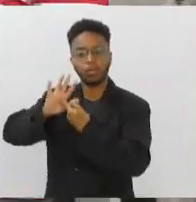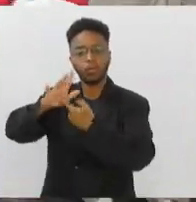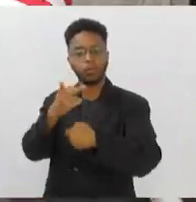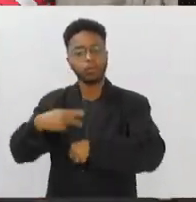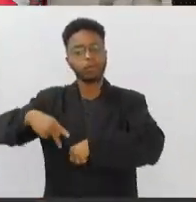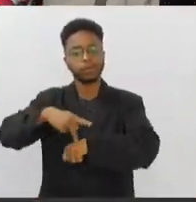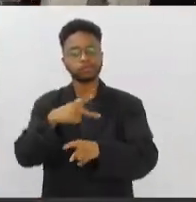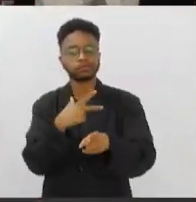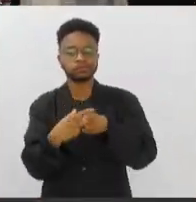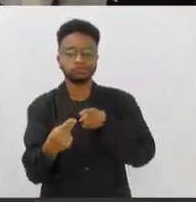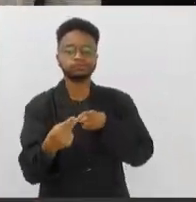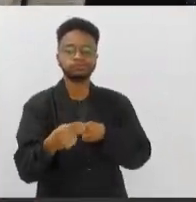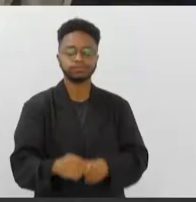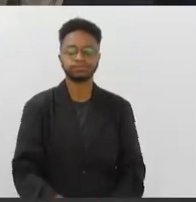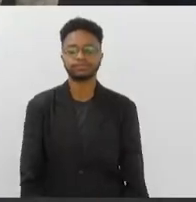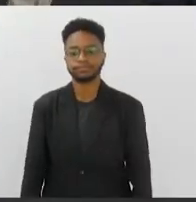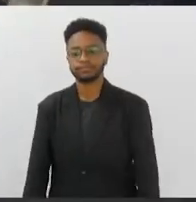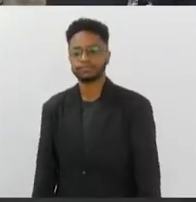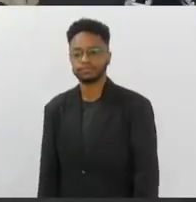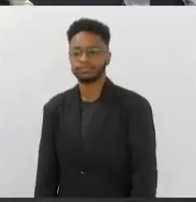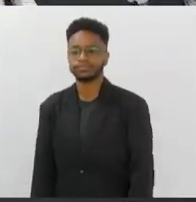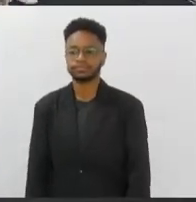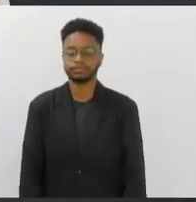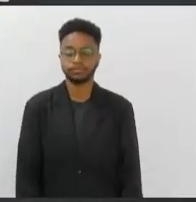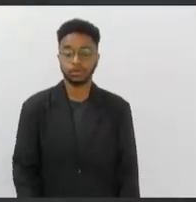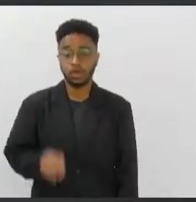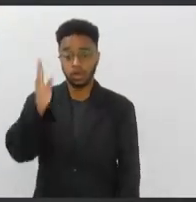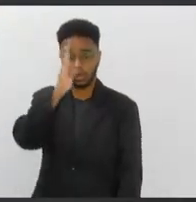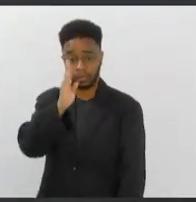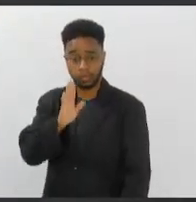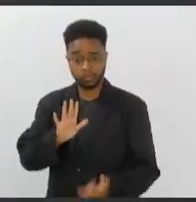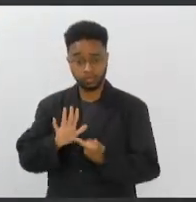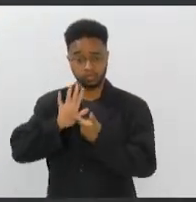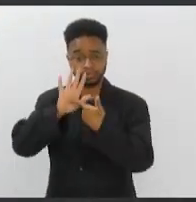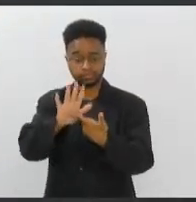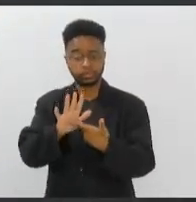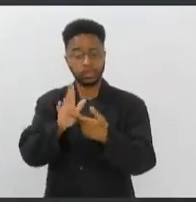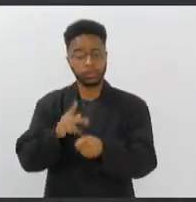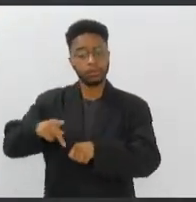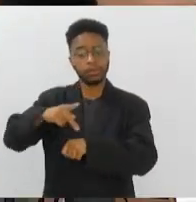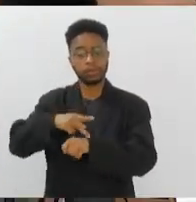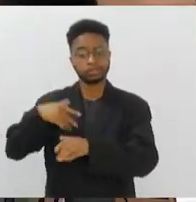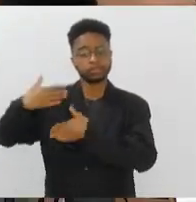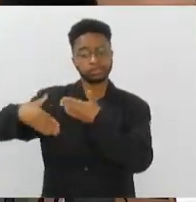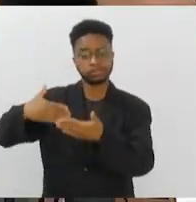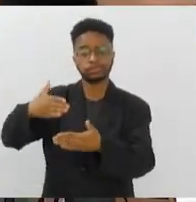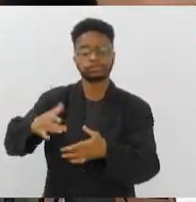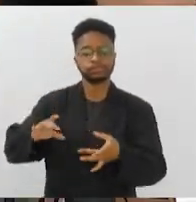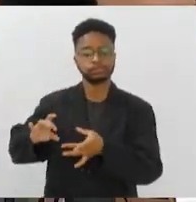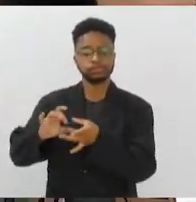por esses jamelões. Dos Brasis que se faz um país por esses